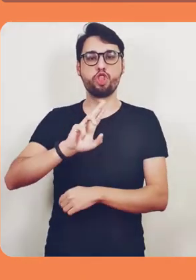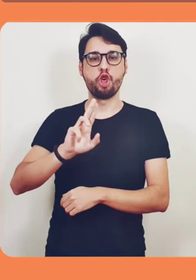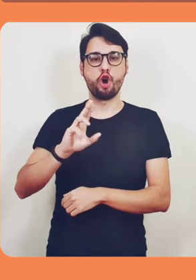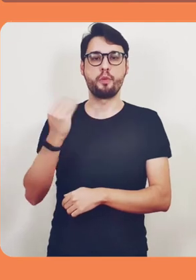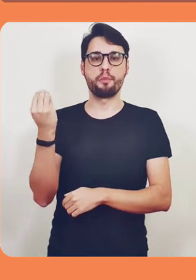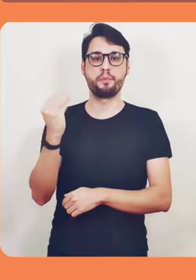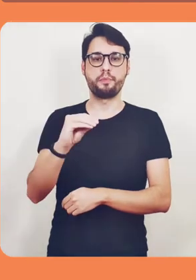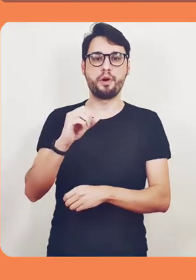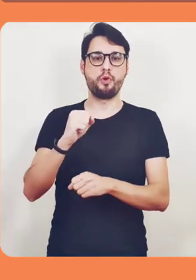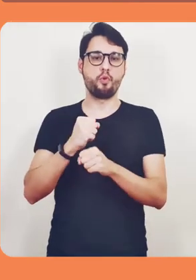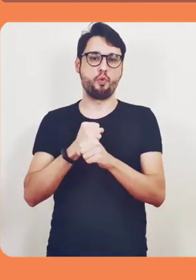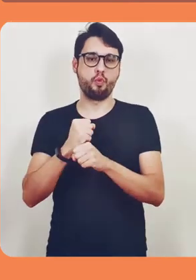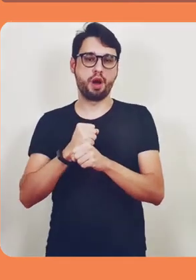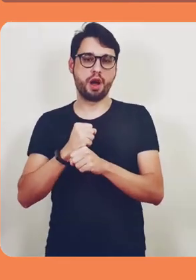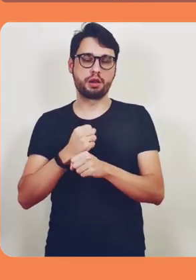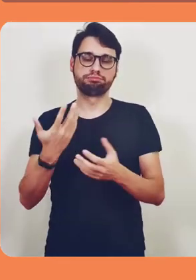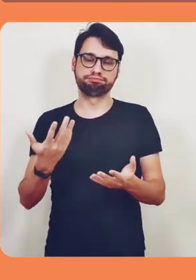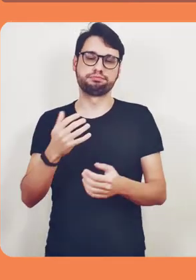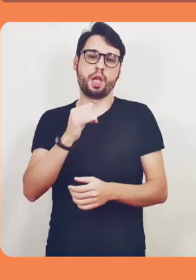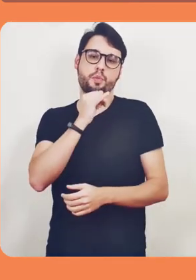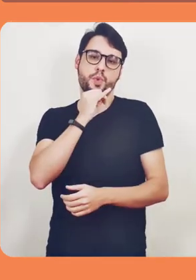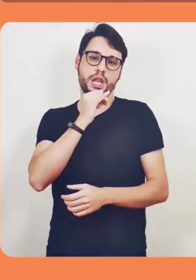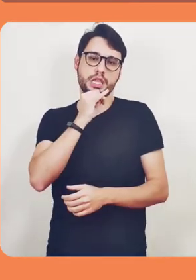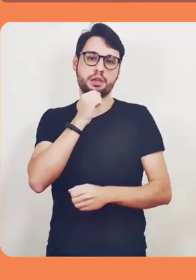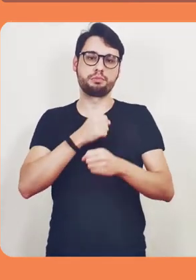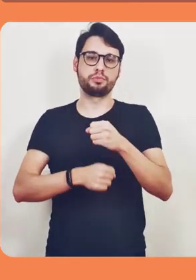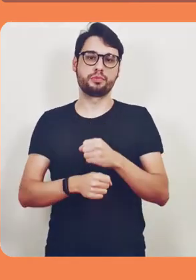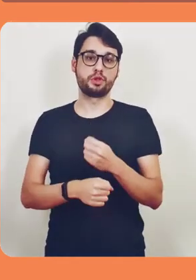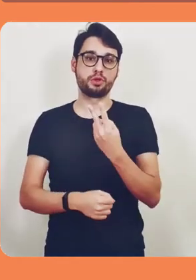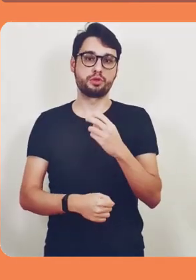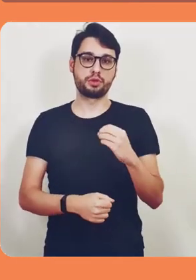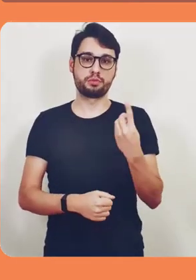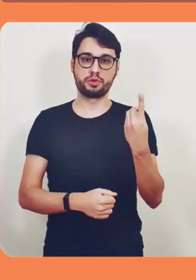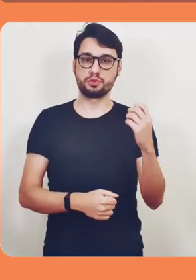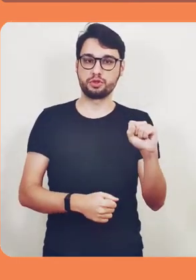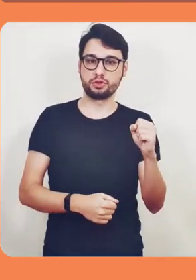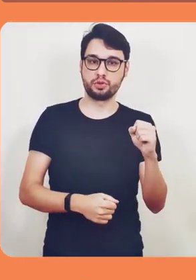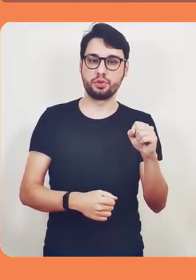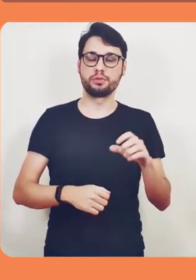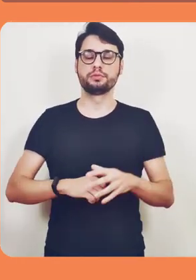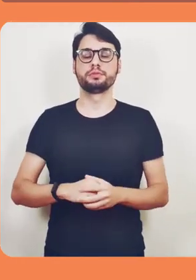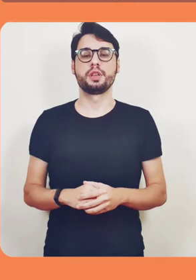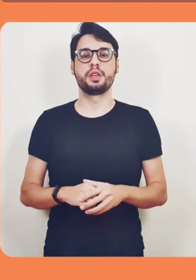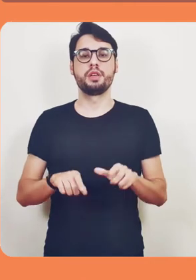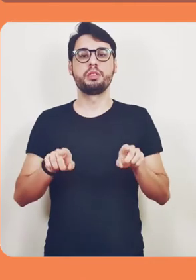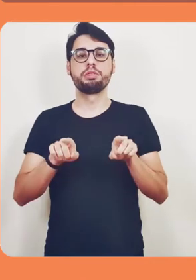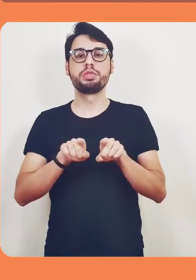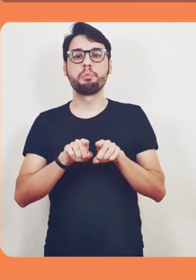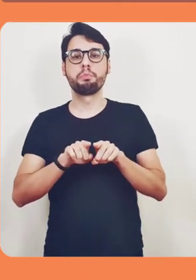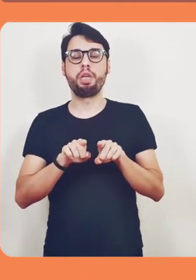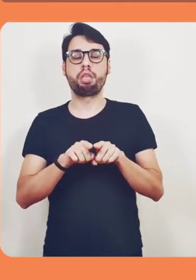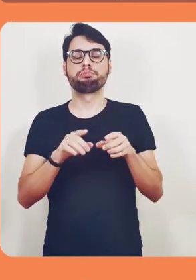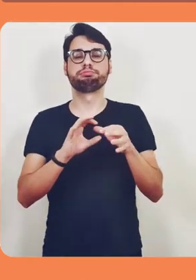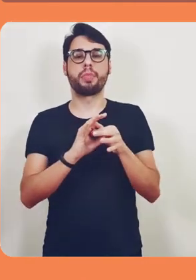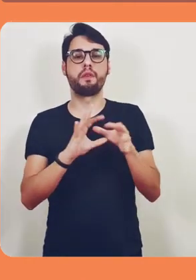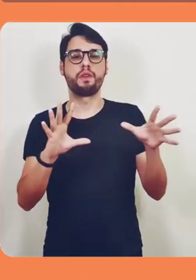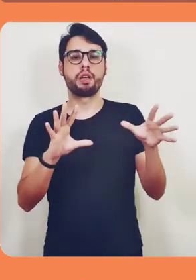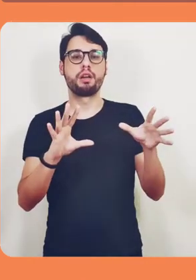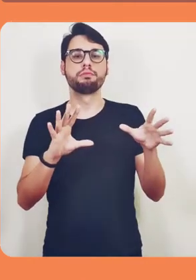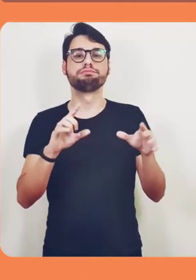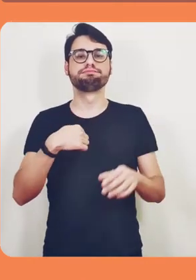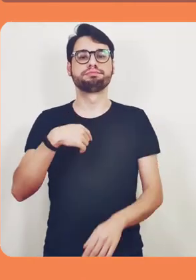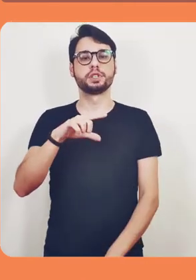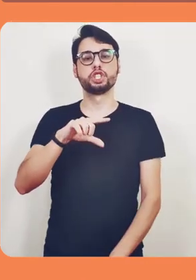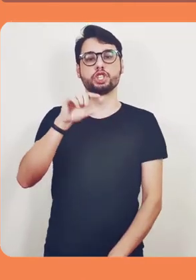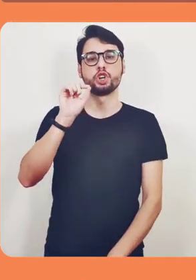quer dizer o autor um ano nesse caso vídeo de 2018 a